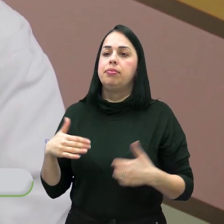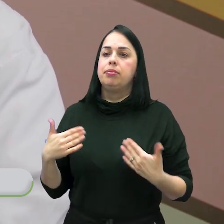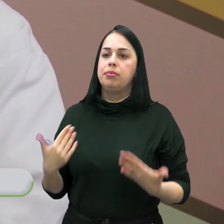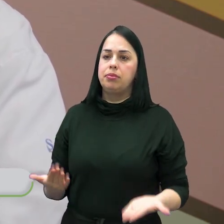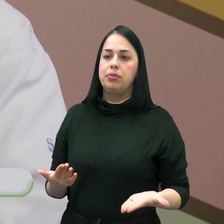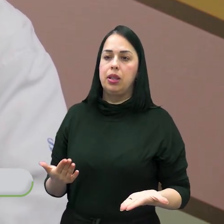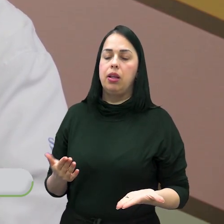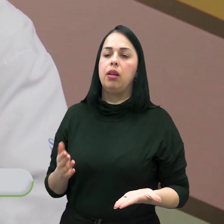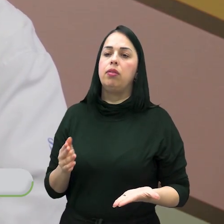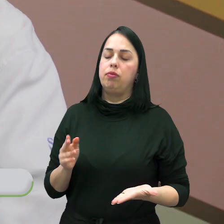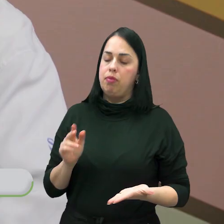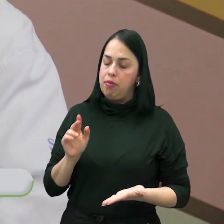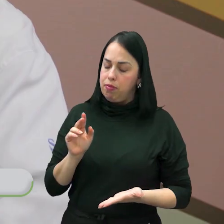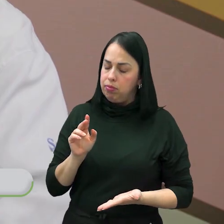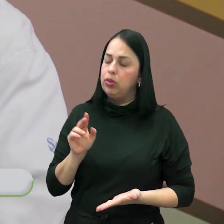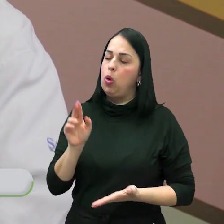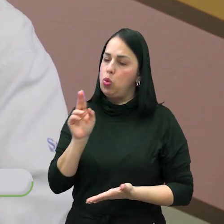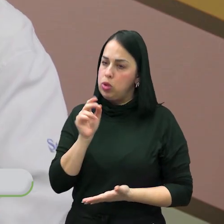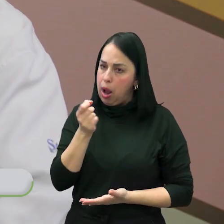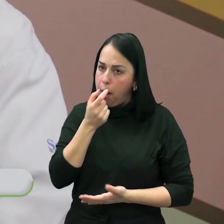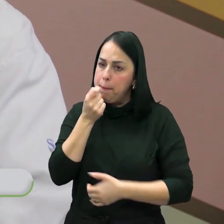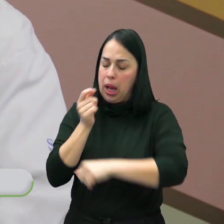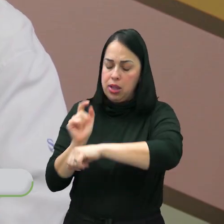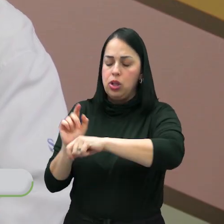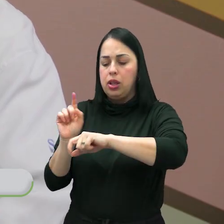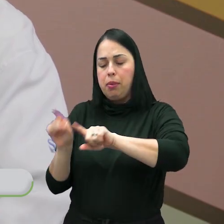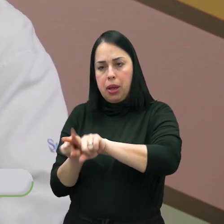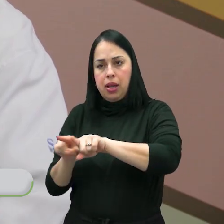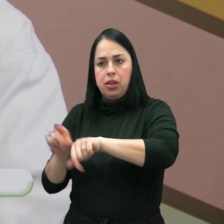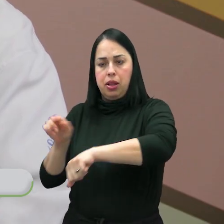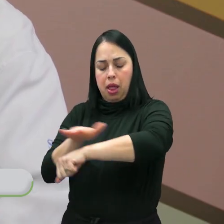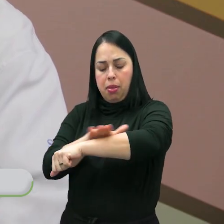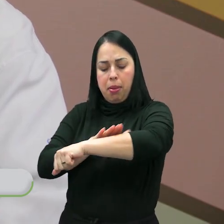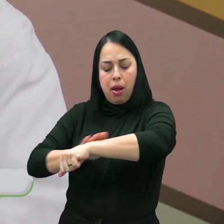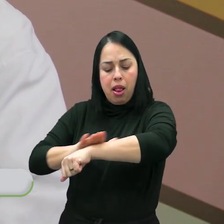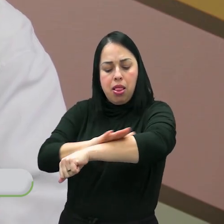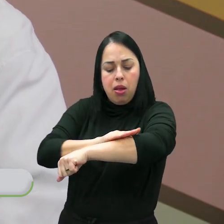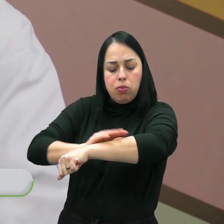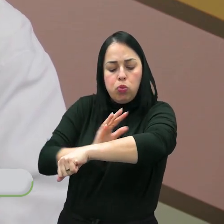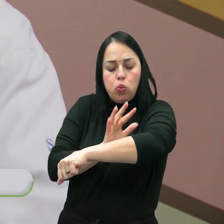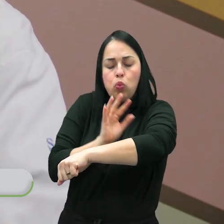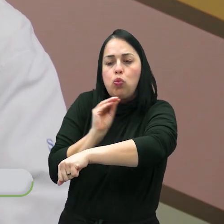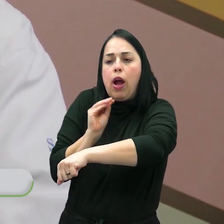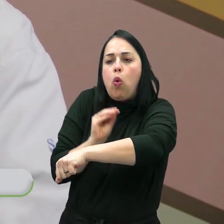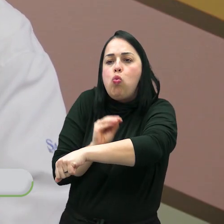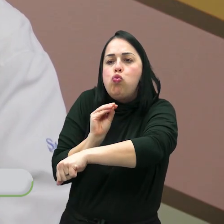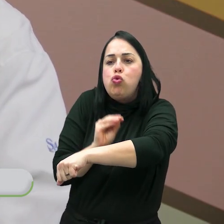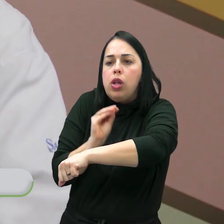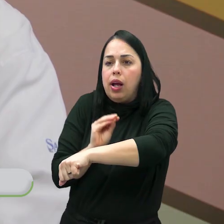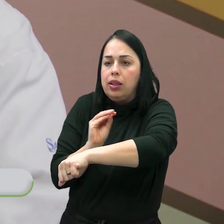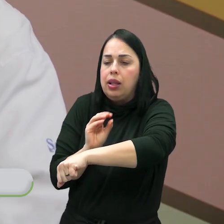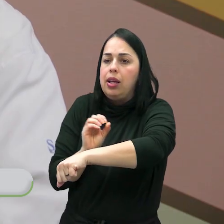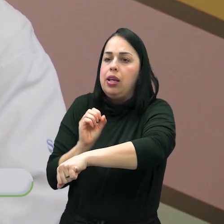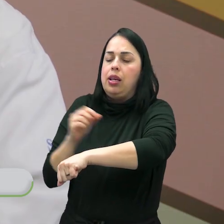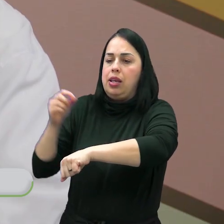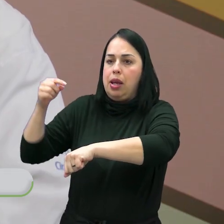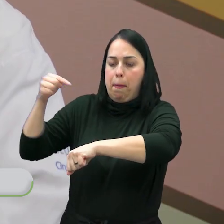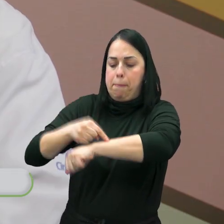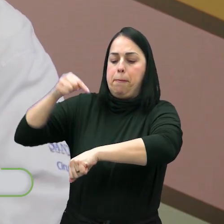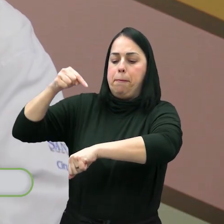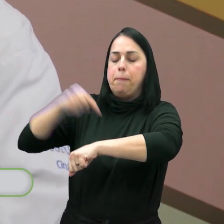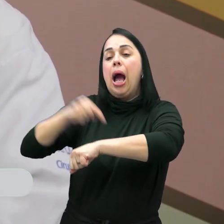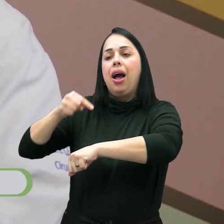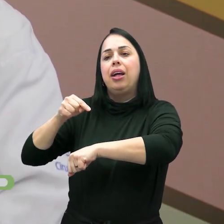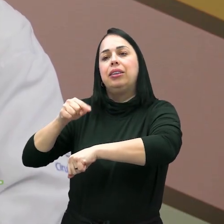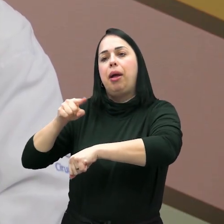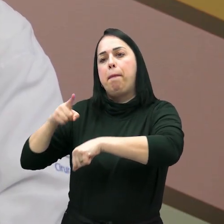das vezes. Então a gente vai usar um antibiótico e vai entrar em contato com essa pele e vai protegê-la de infecção.